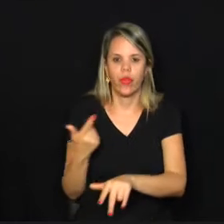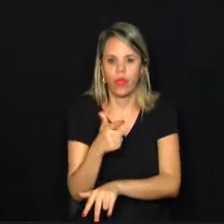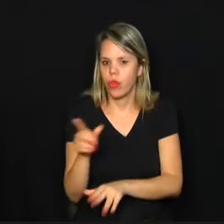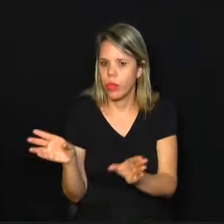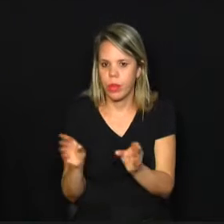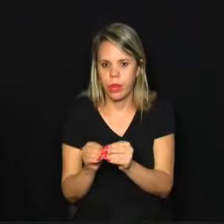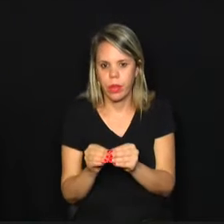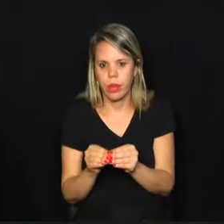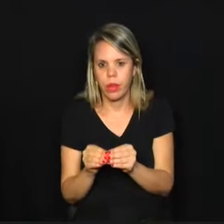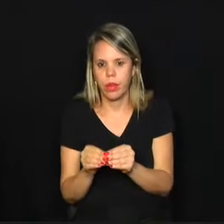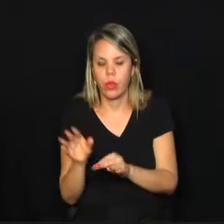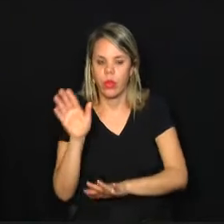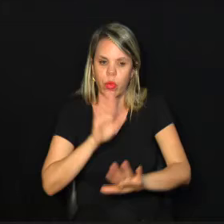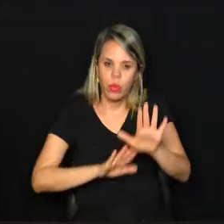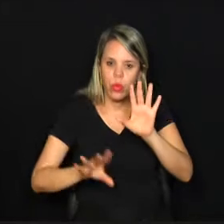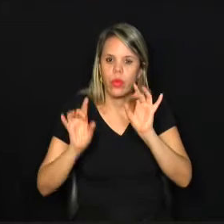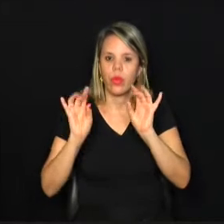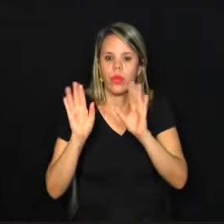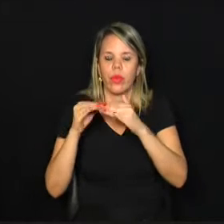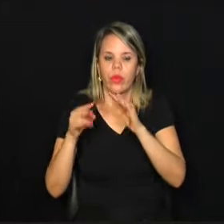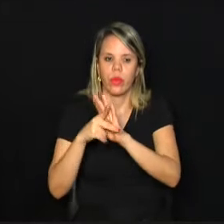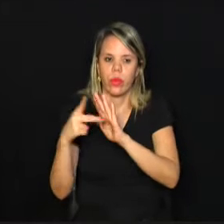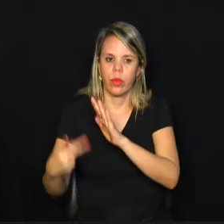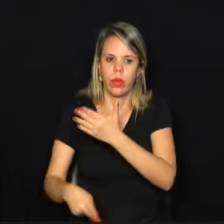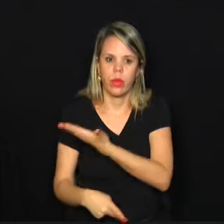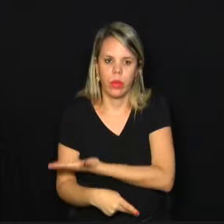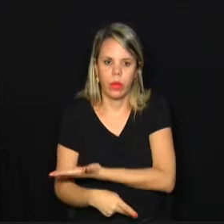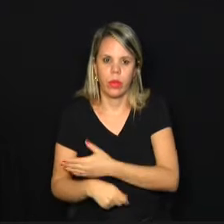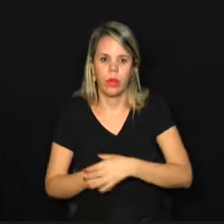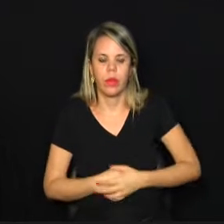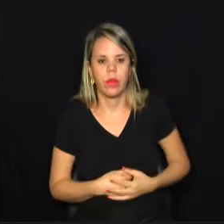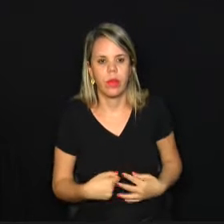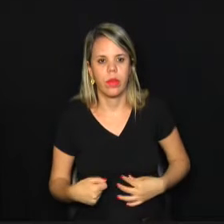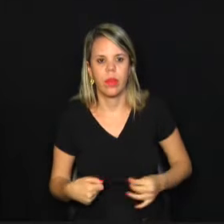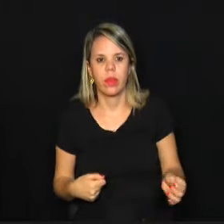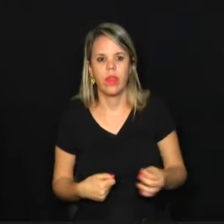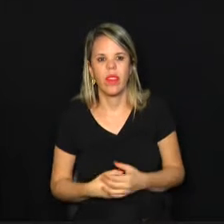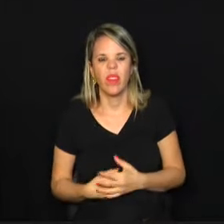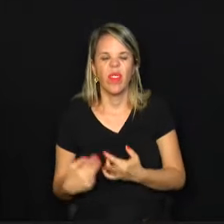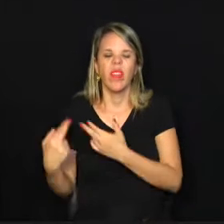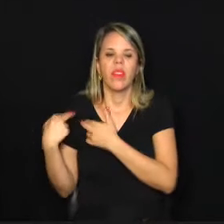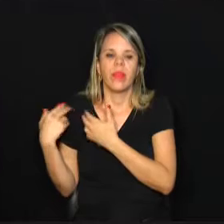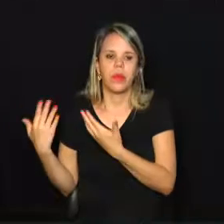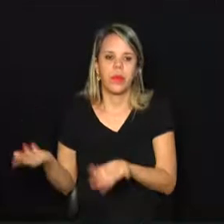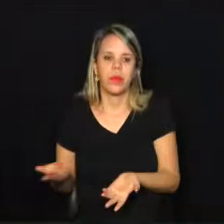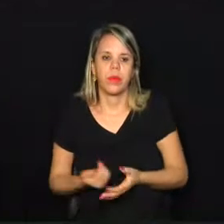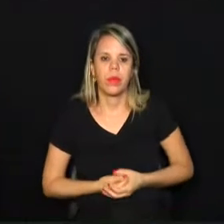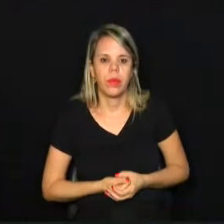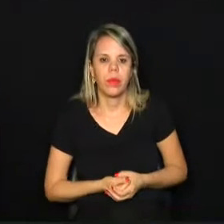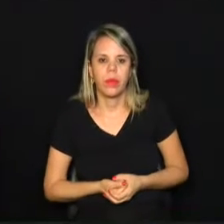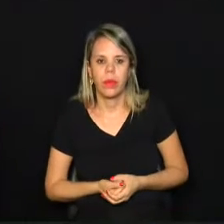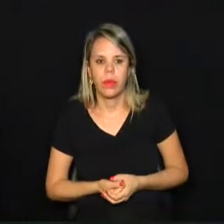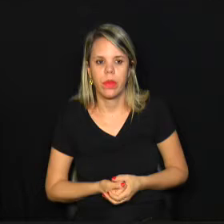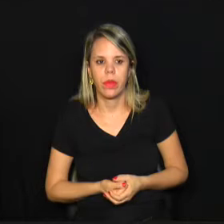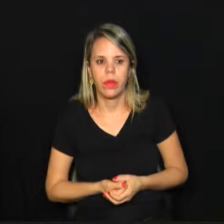definição. Então, tomamos cuidado de especificar cada atribuição,